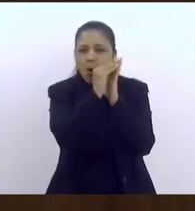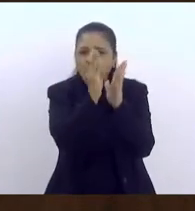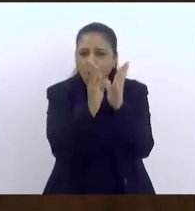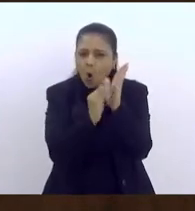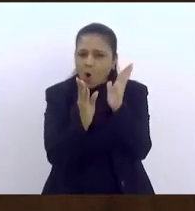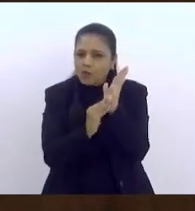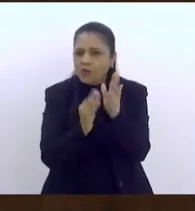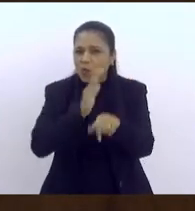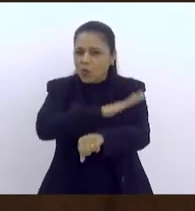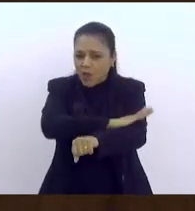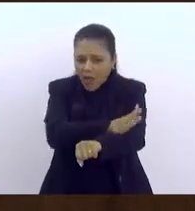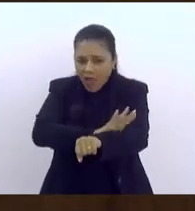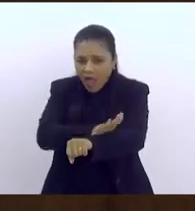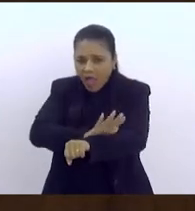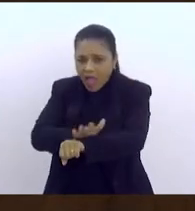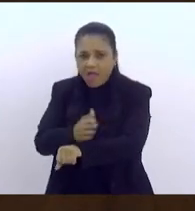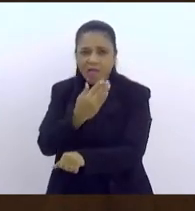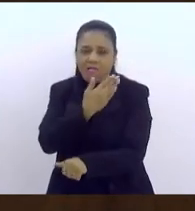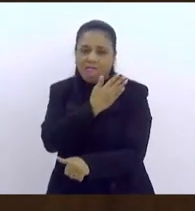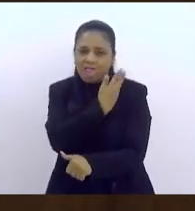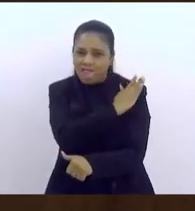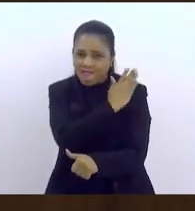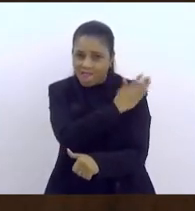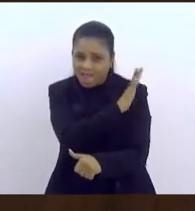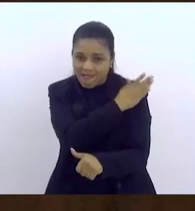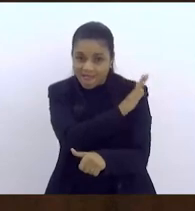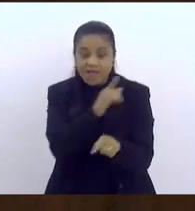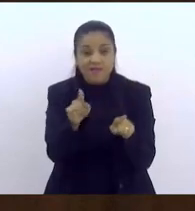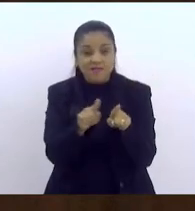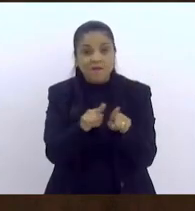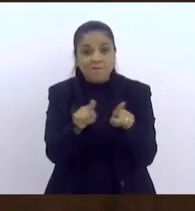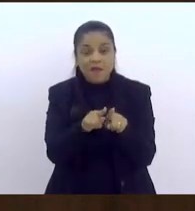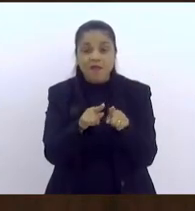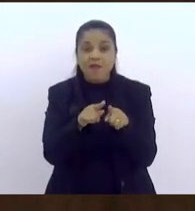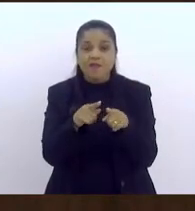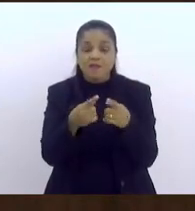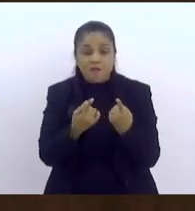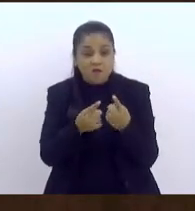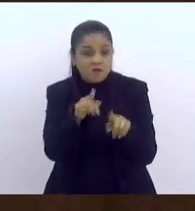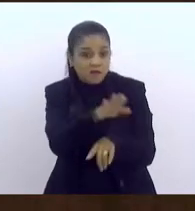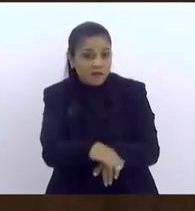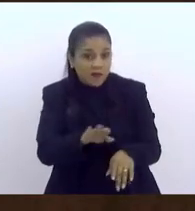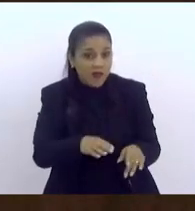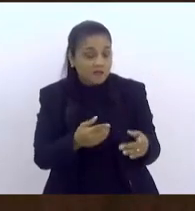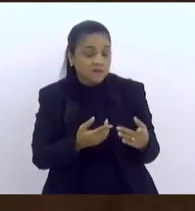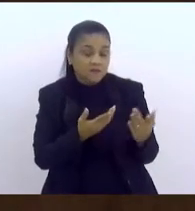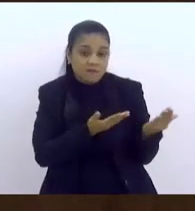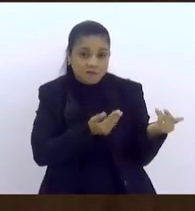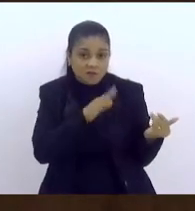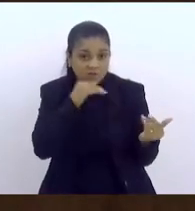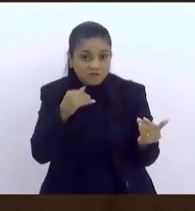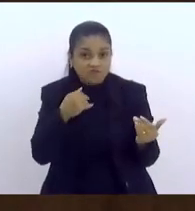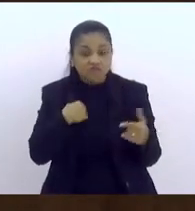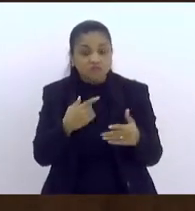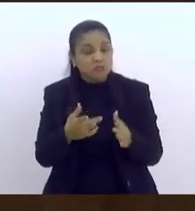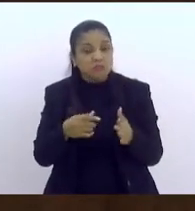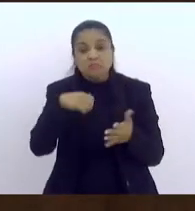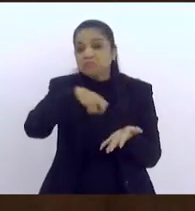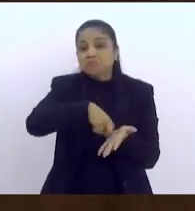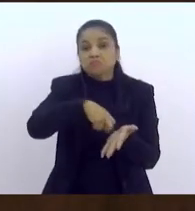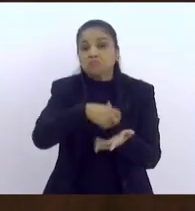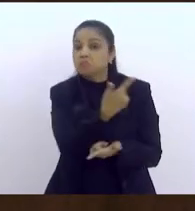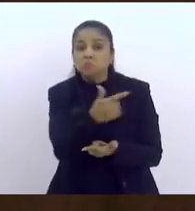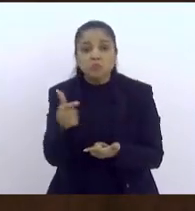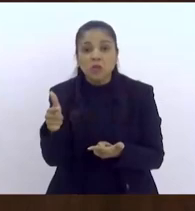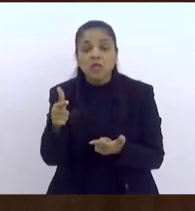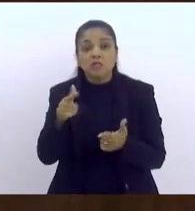racista, discriminatório, contra criança e contra adolescente, e ficam impunes. E se a gente não tiver iniciativa